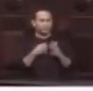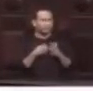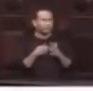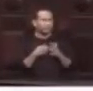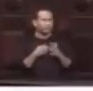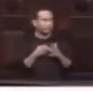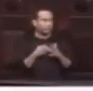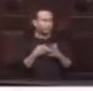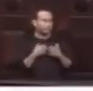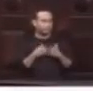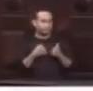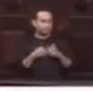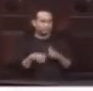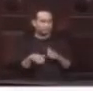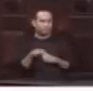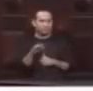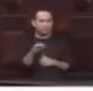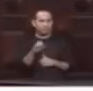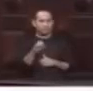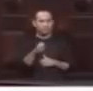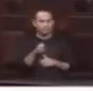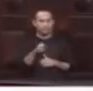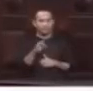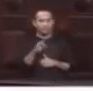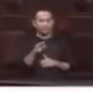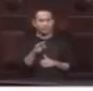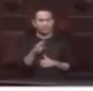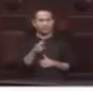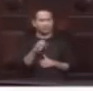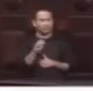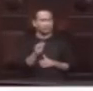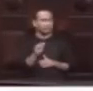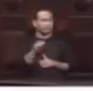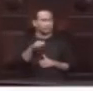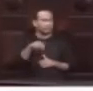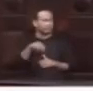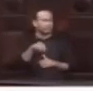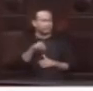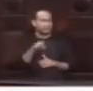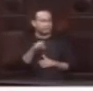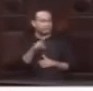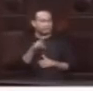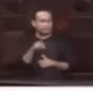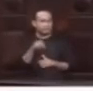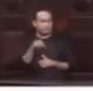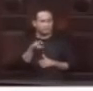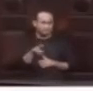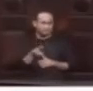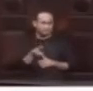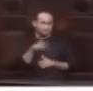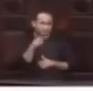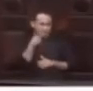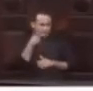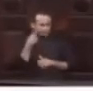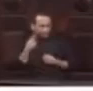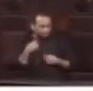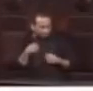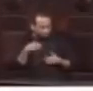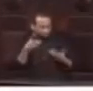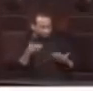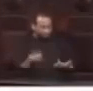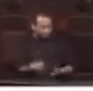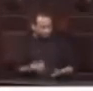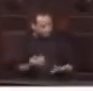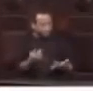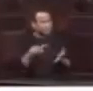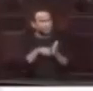Da FETRANSPOR. É disso aqui que a gente está falando. É isso aqui que essa casa está dizendo que a gente não tem que investigar